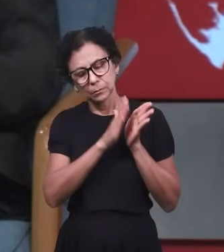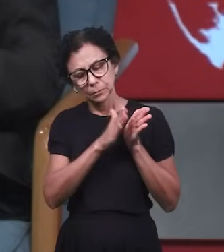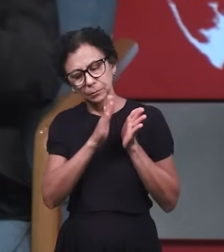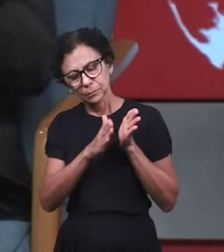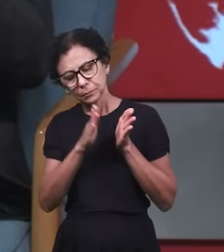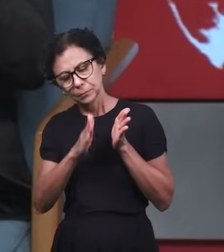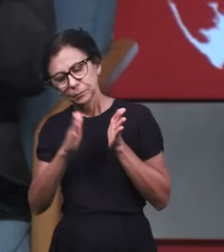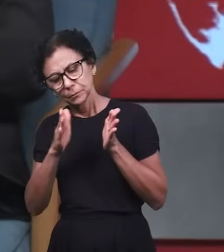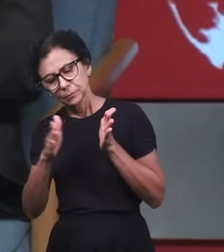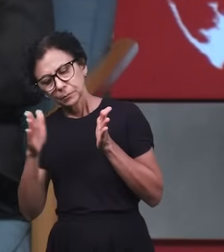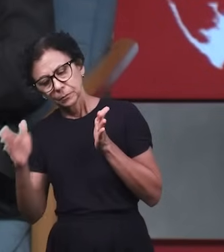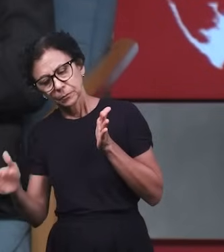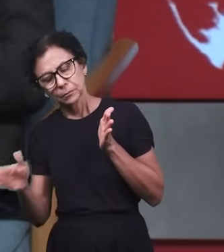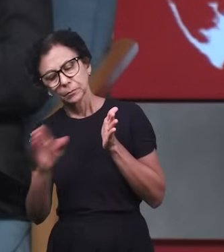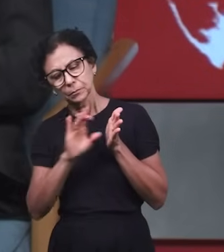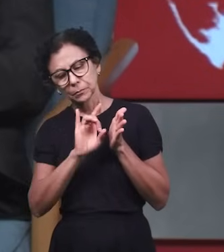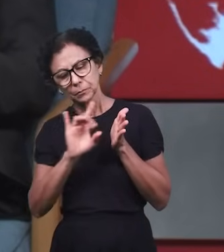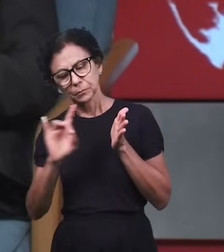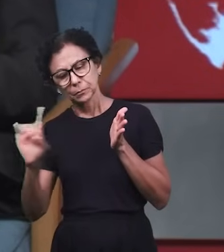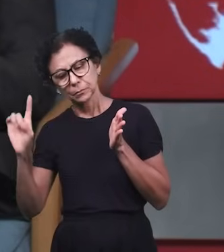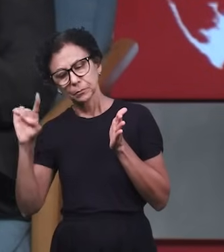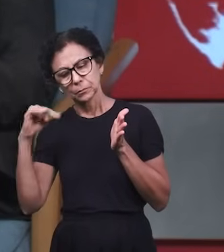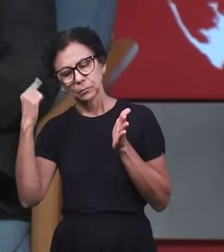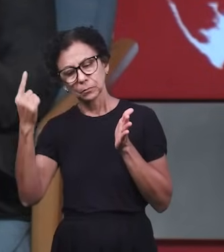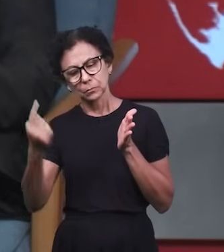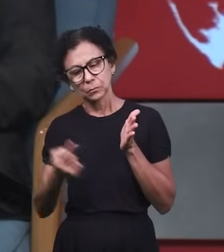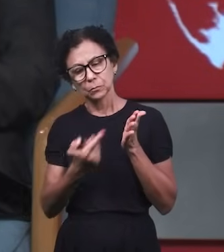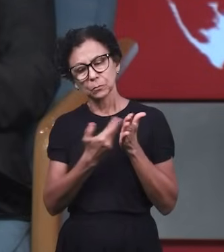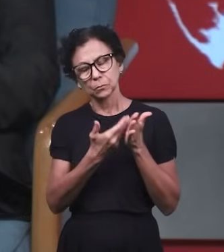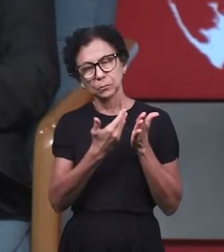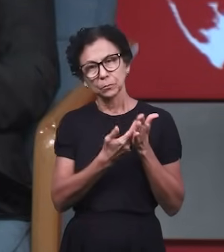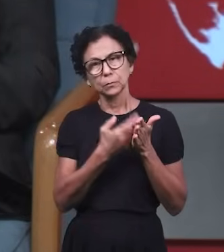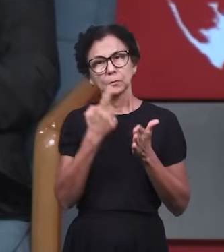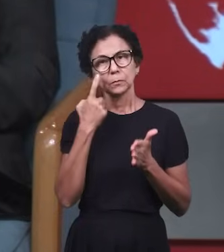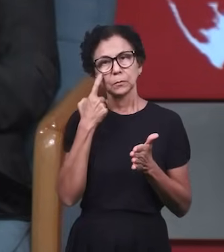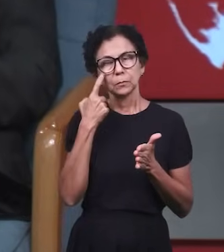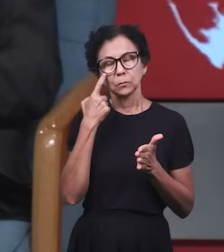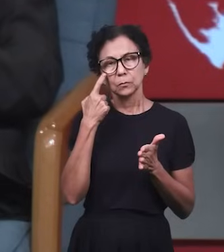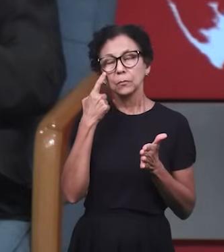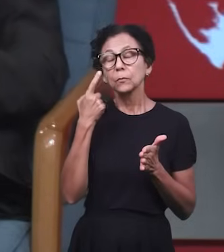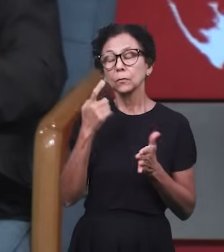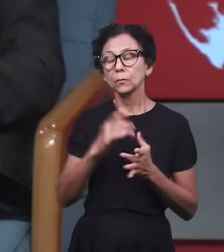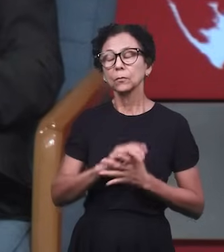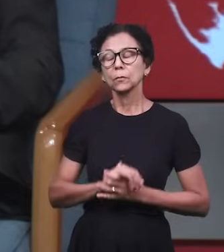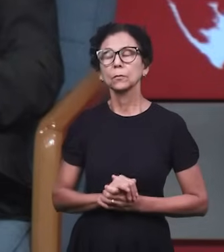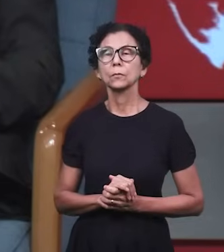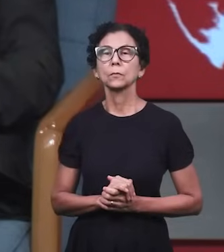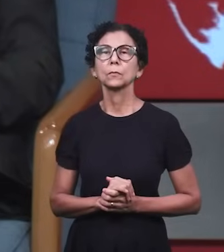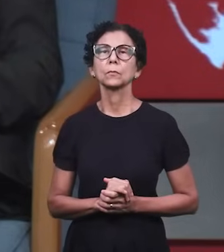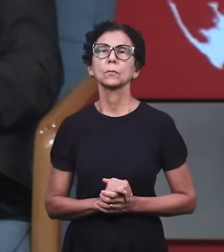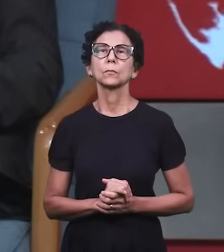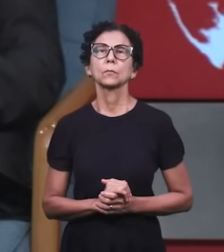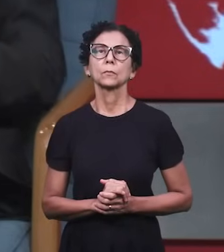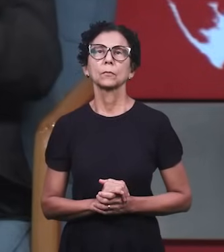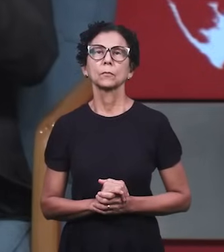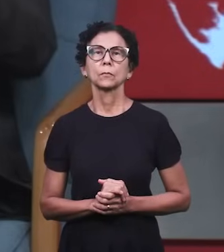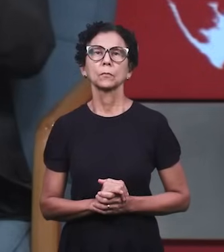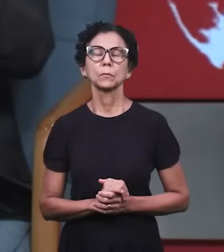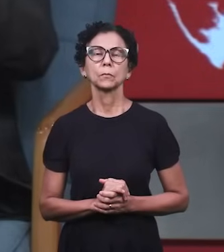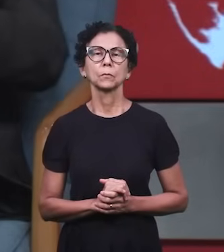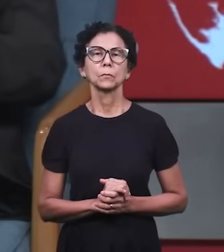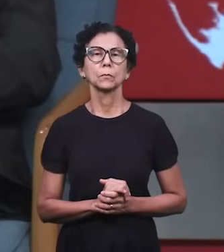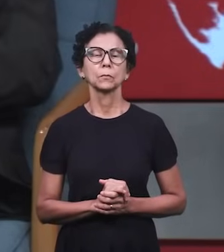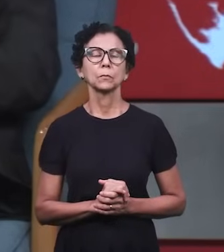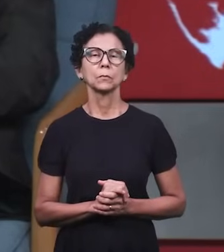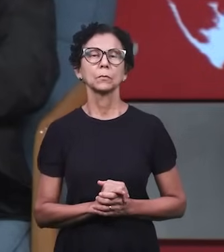suas fases, como nós vamos ver nos próximos estudos que estarão sendo realizados, especialmente